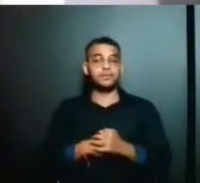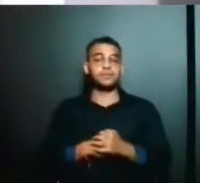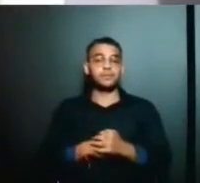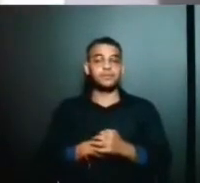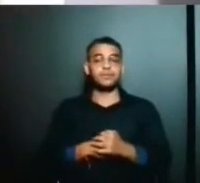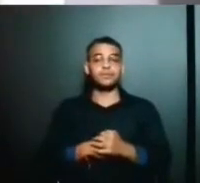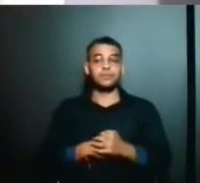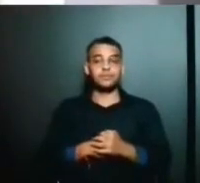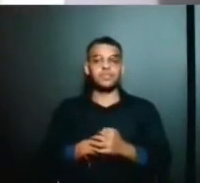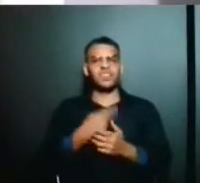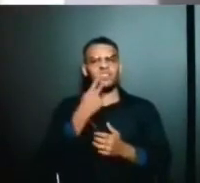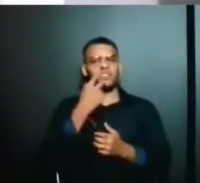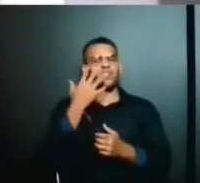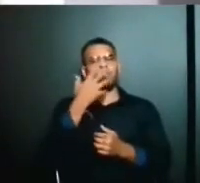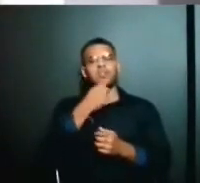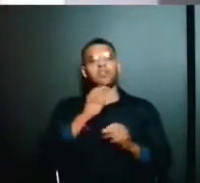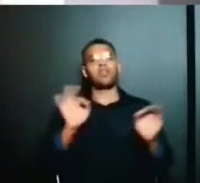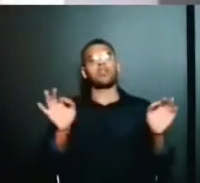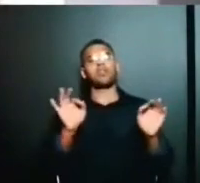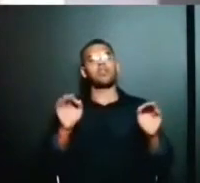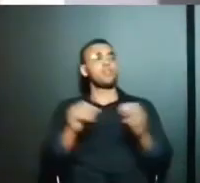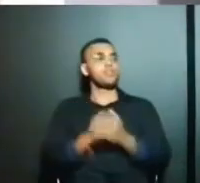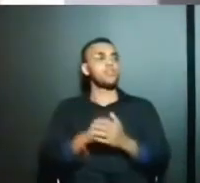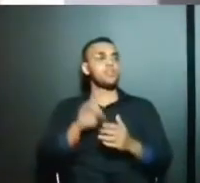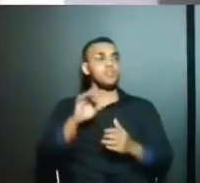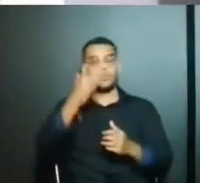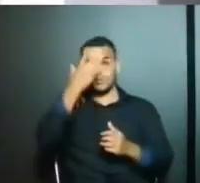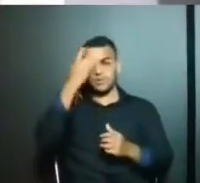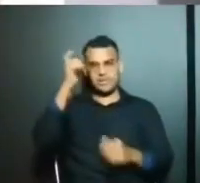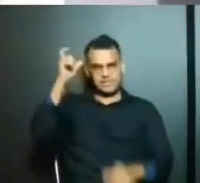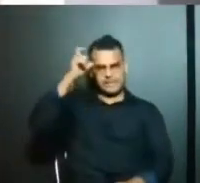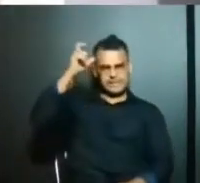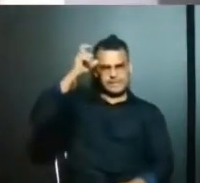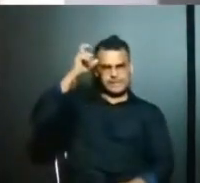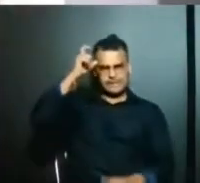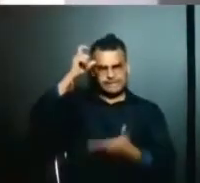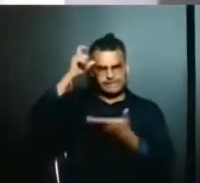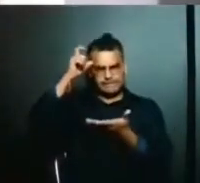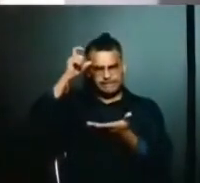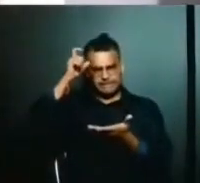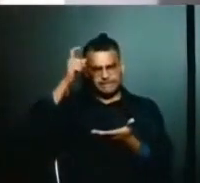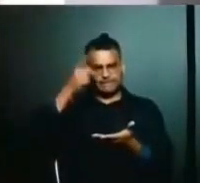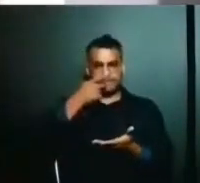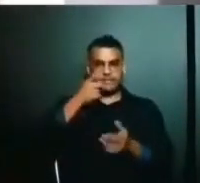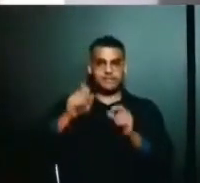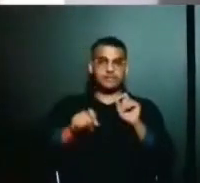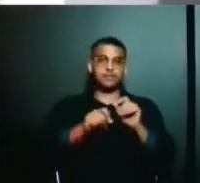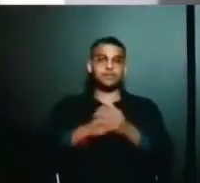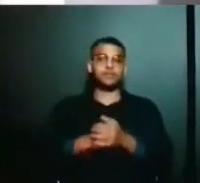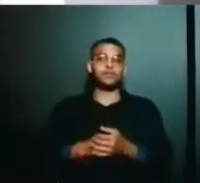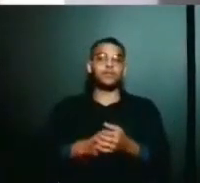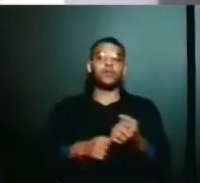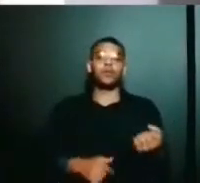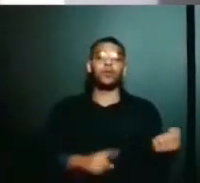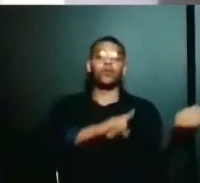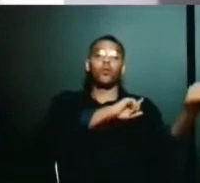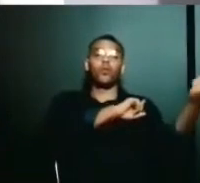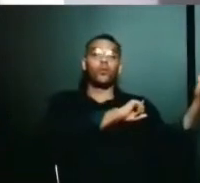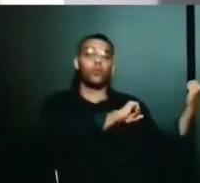lindo quem demoniza exatamente, vou usar uma palavra que eles usam, o empoderamento feminino.